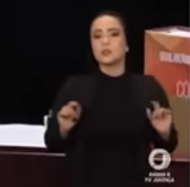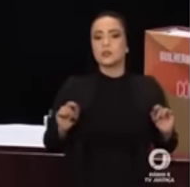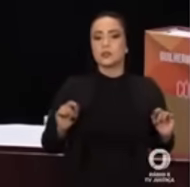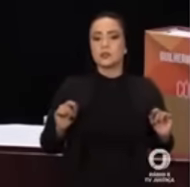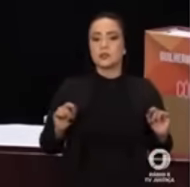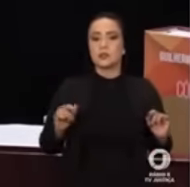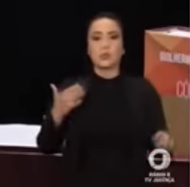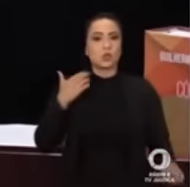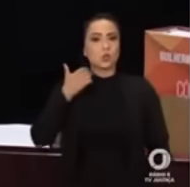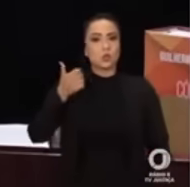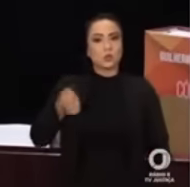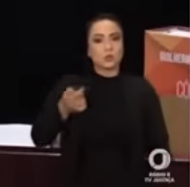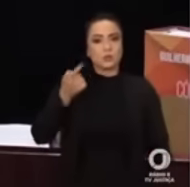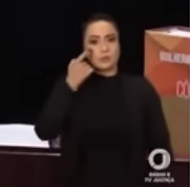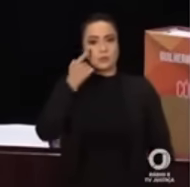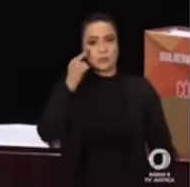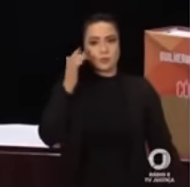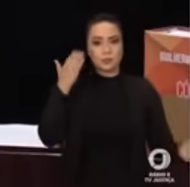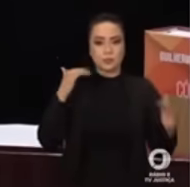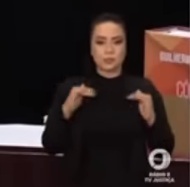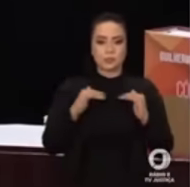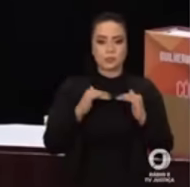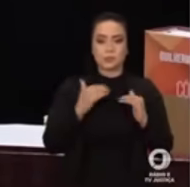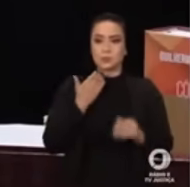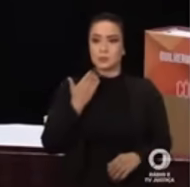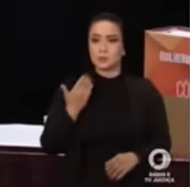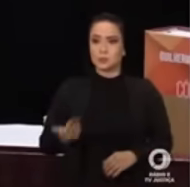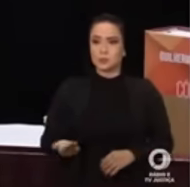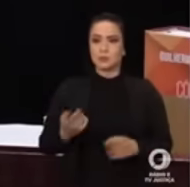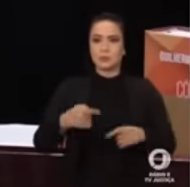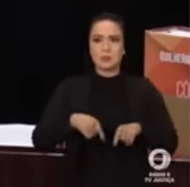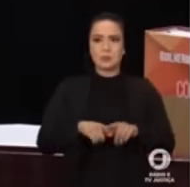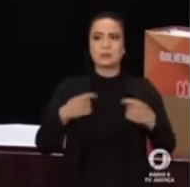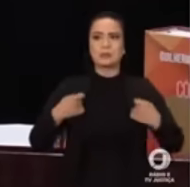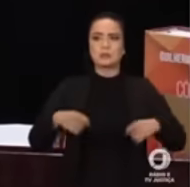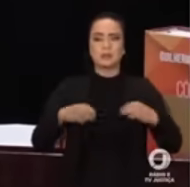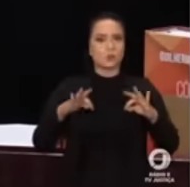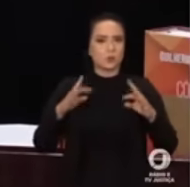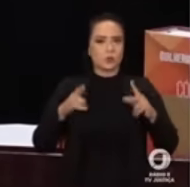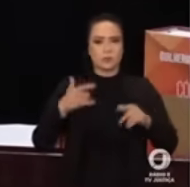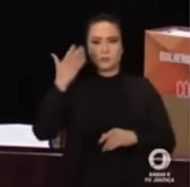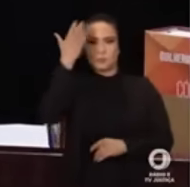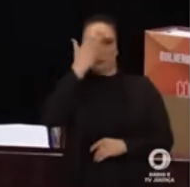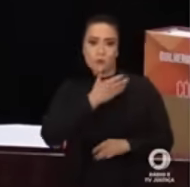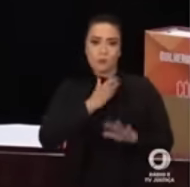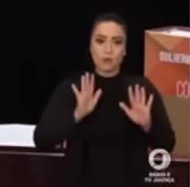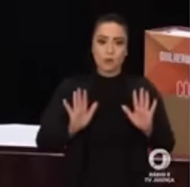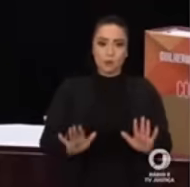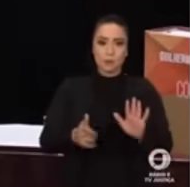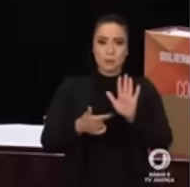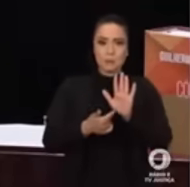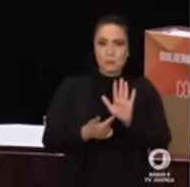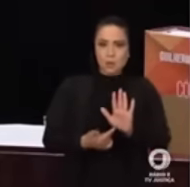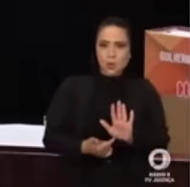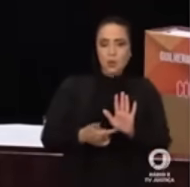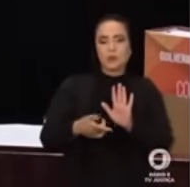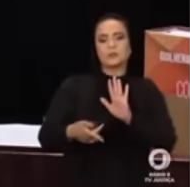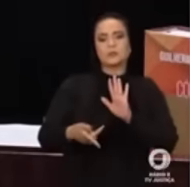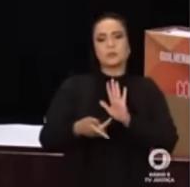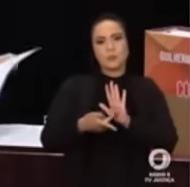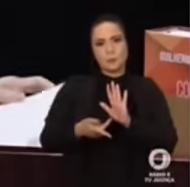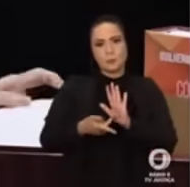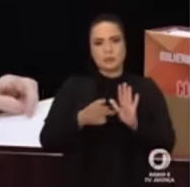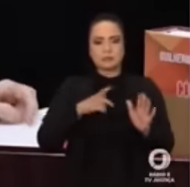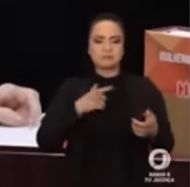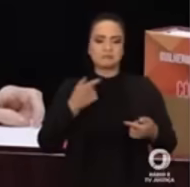o juiz verifica a pertinência dos pedidos e a necessidade de todas as provas, a não ser que se demonstre que realmente haveria algo que